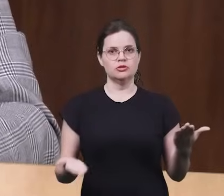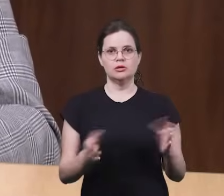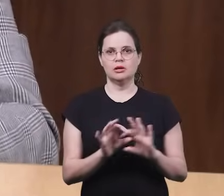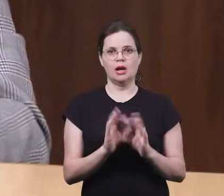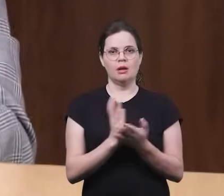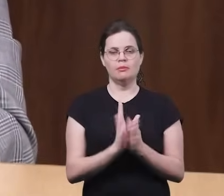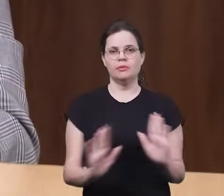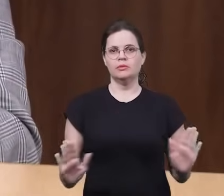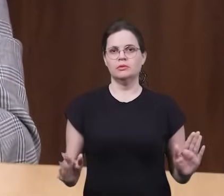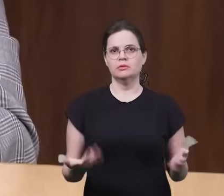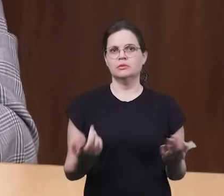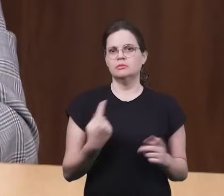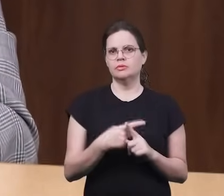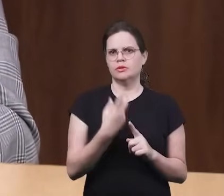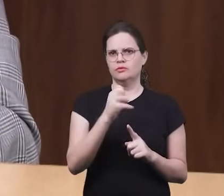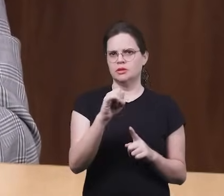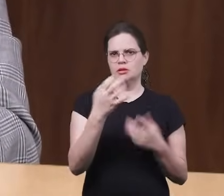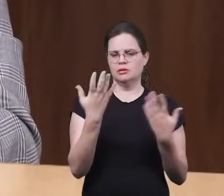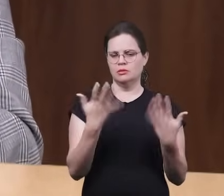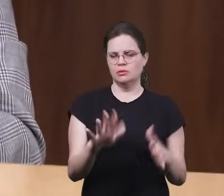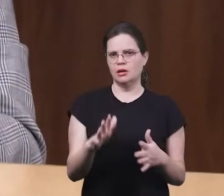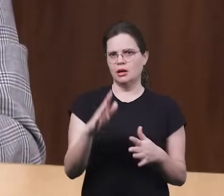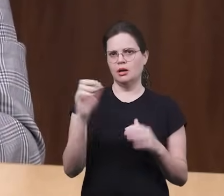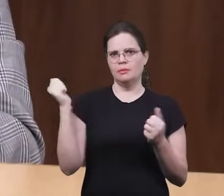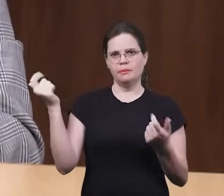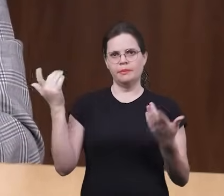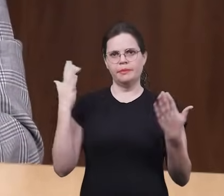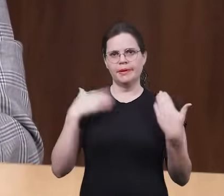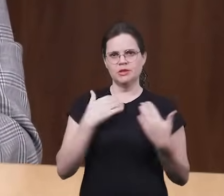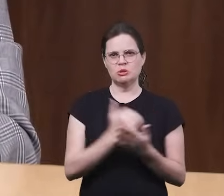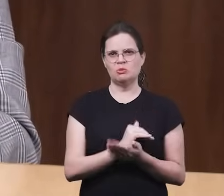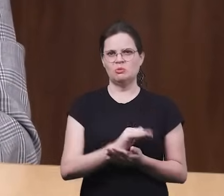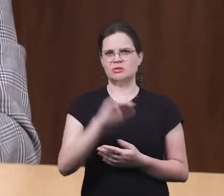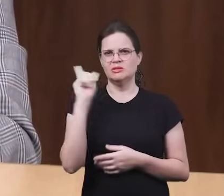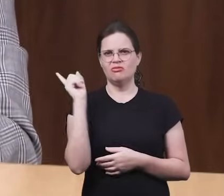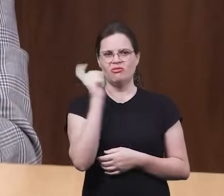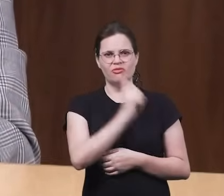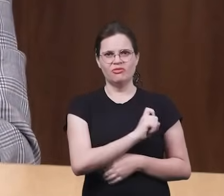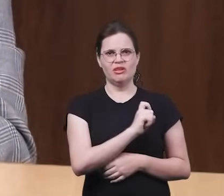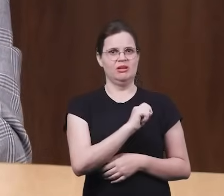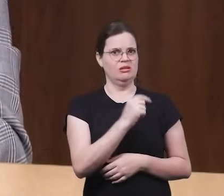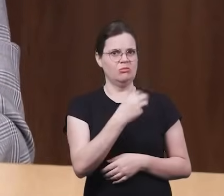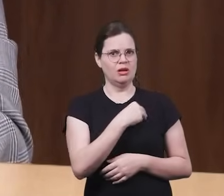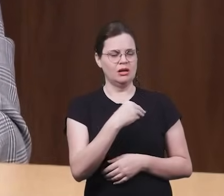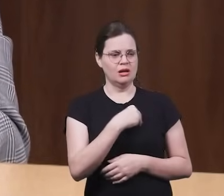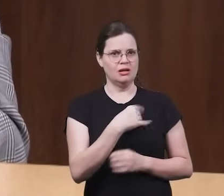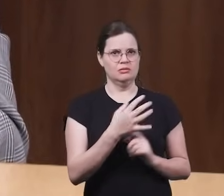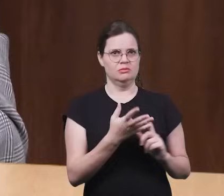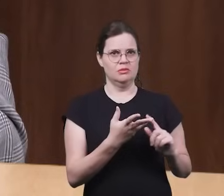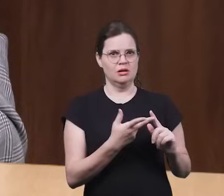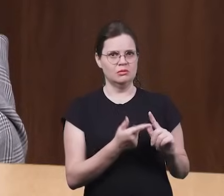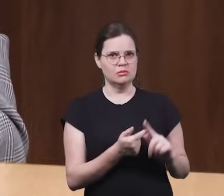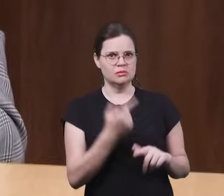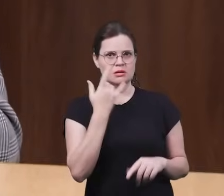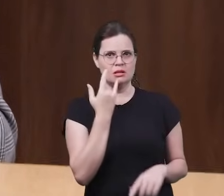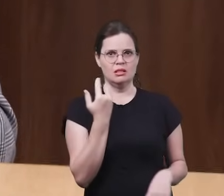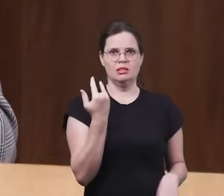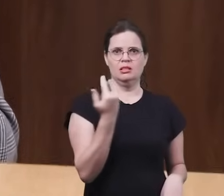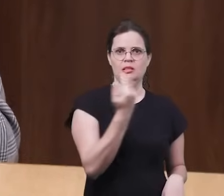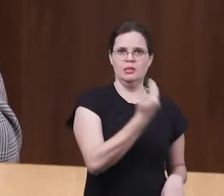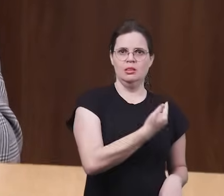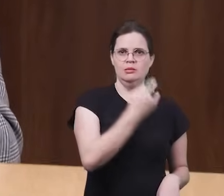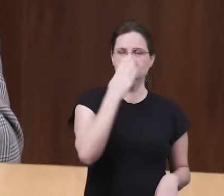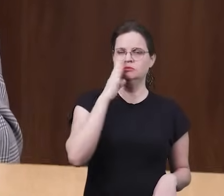Você, né, abandonou a bênção, você deixou entrar uma dificuldade, alguma coisa que